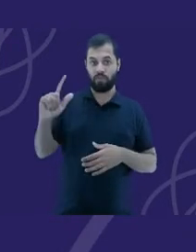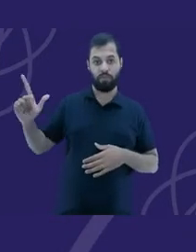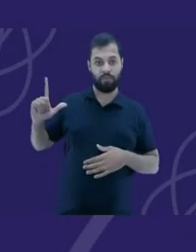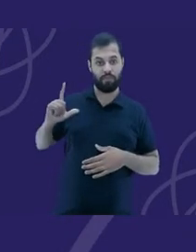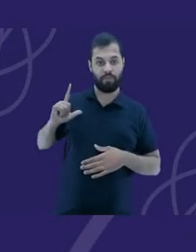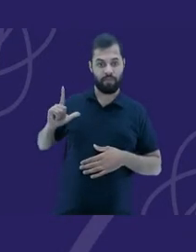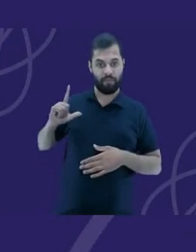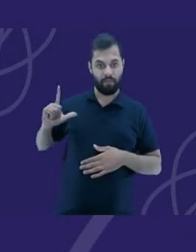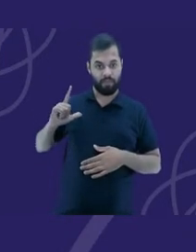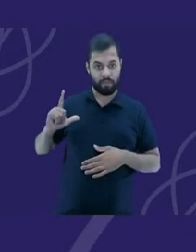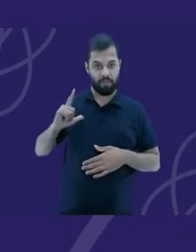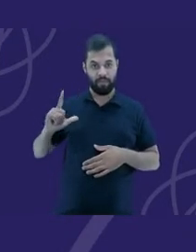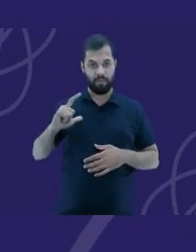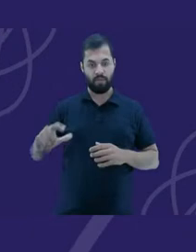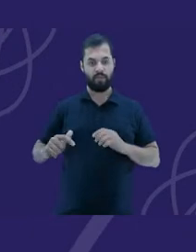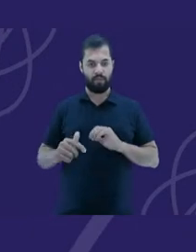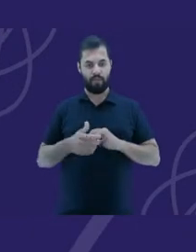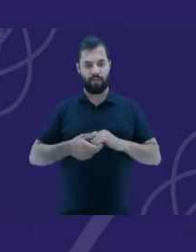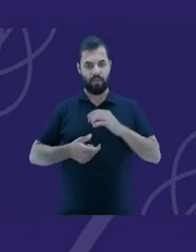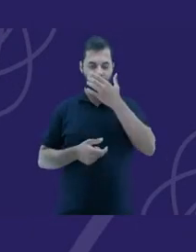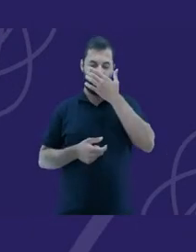o cantor Alan Rocha